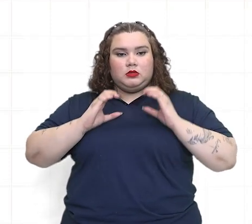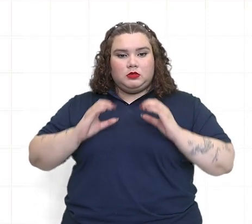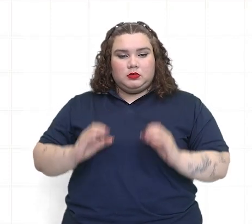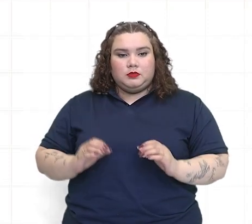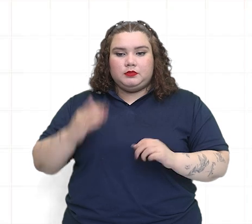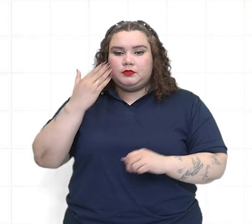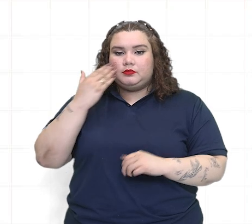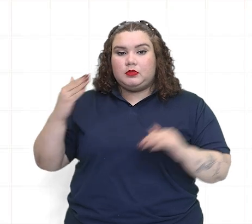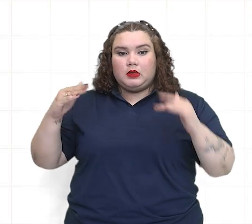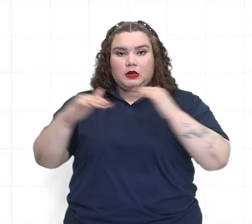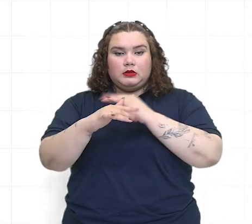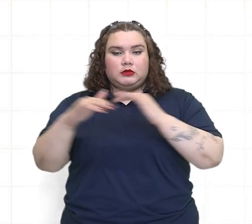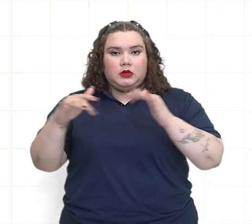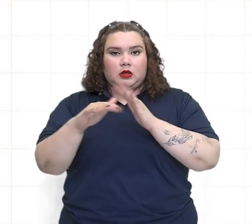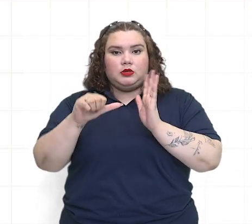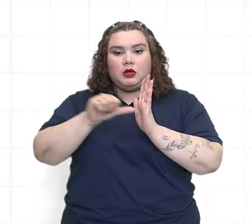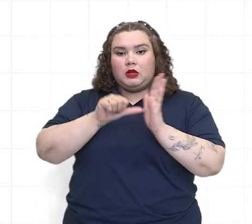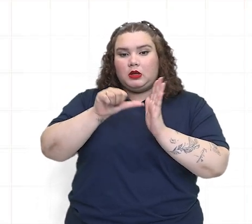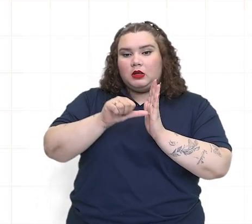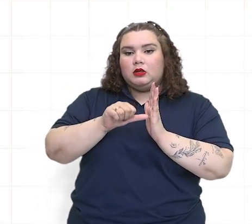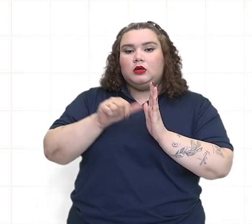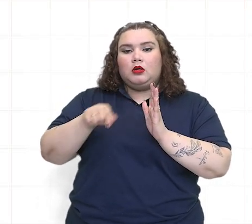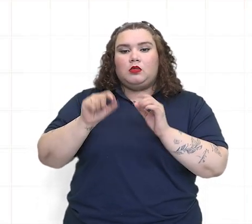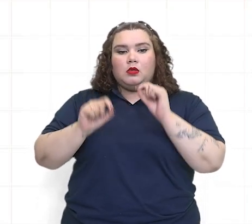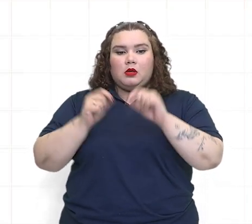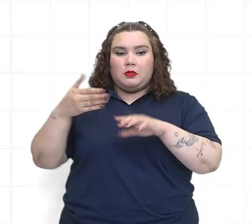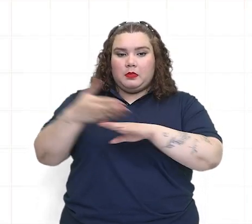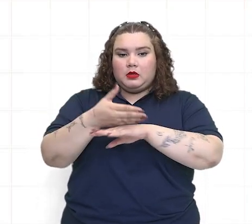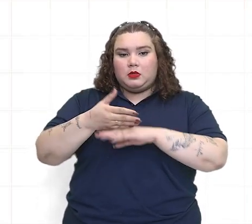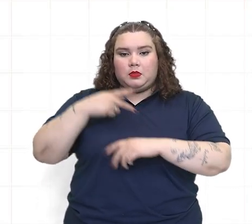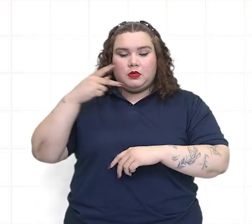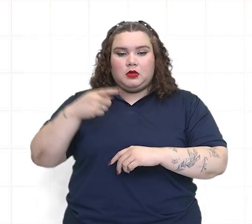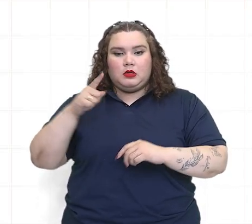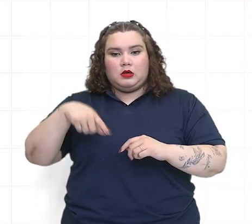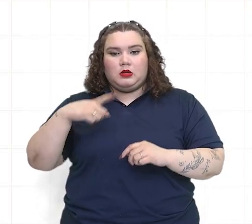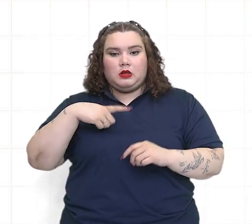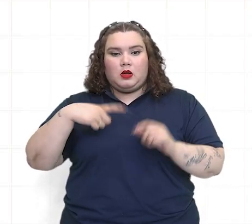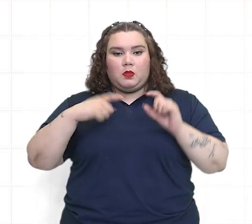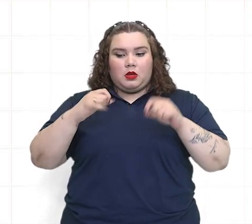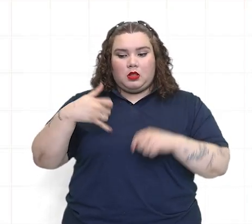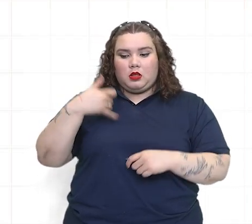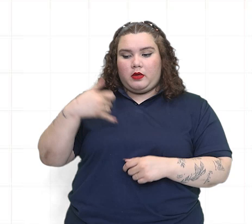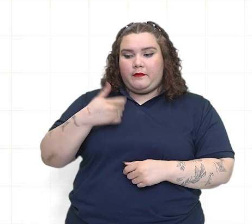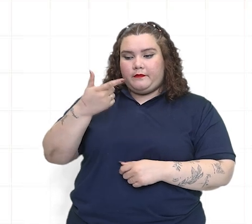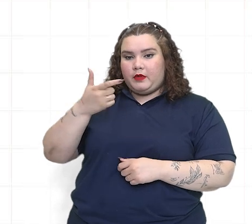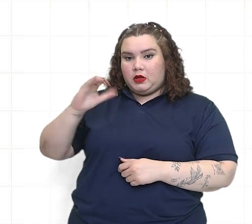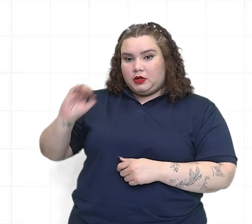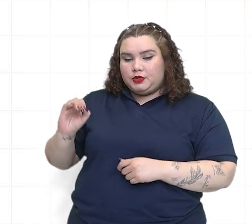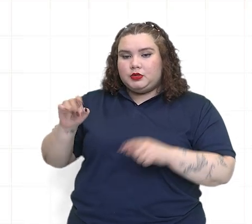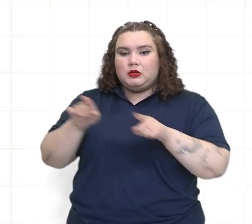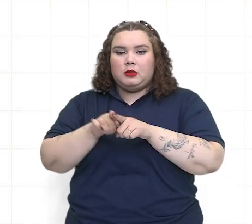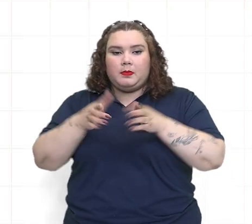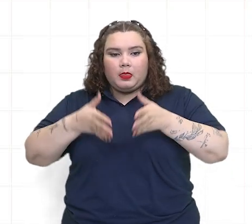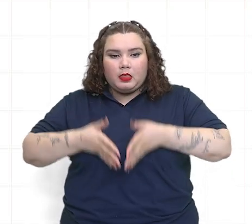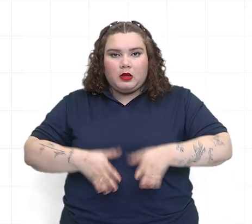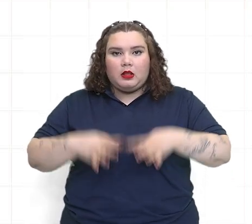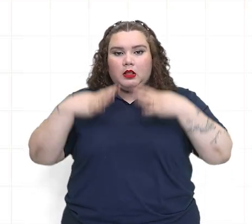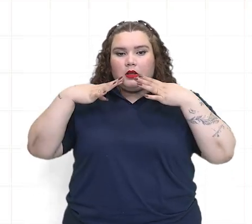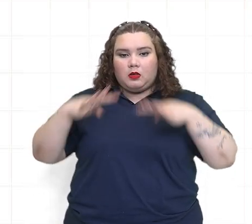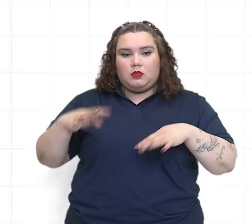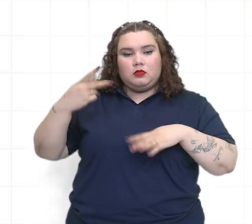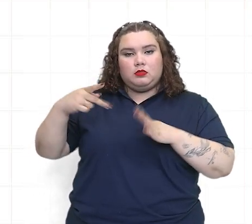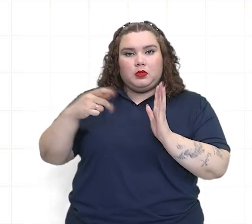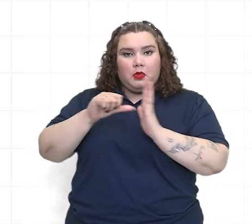cidadania, né? Na cidade de Atenas, a condição de participar da política era ter 20 anos e nascer